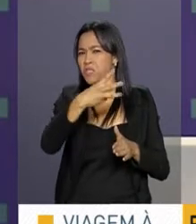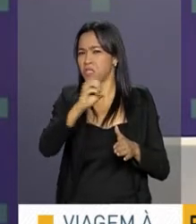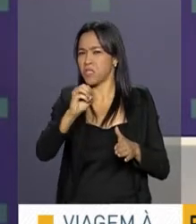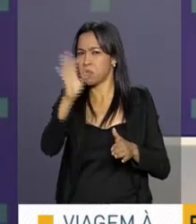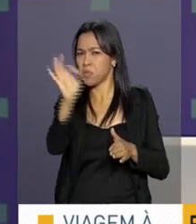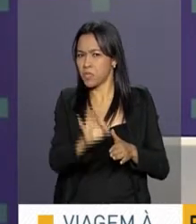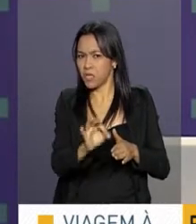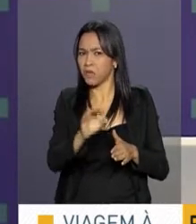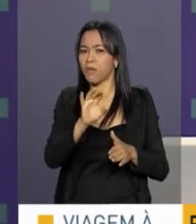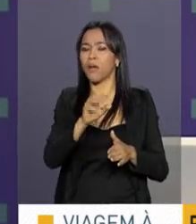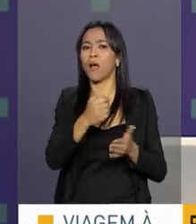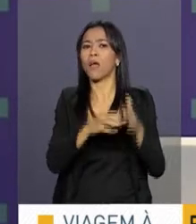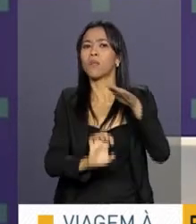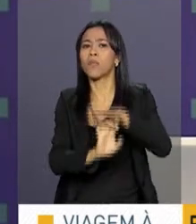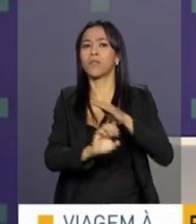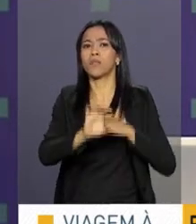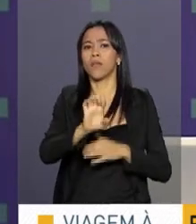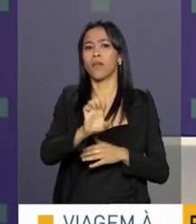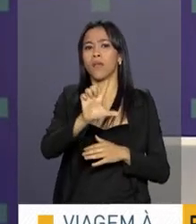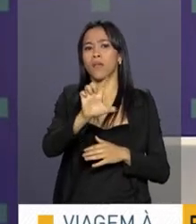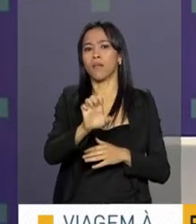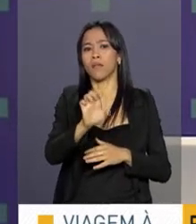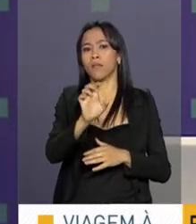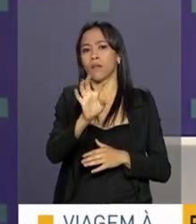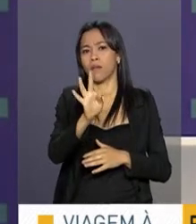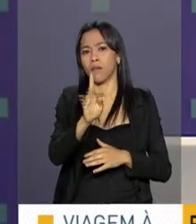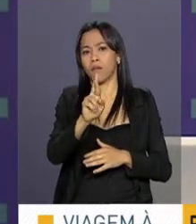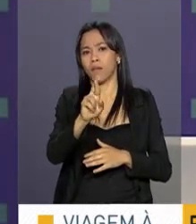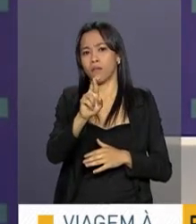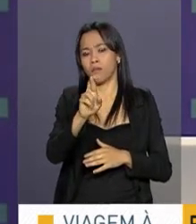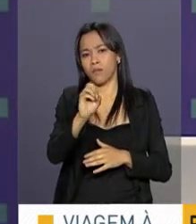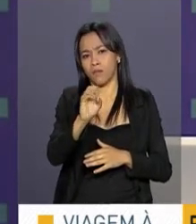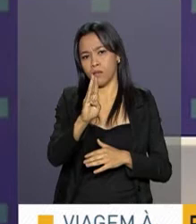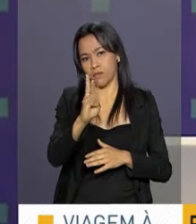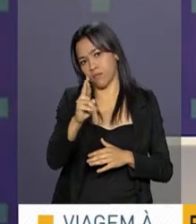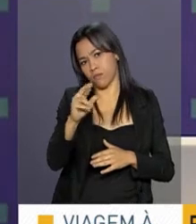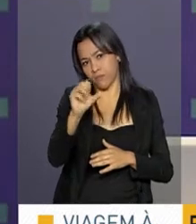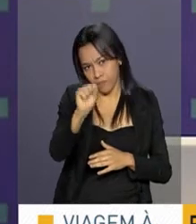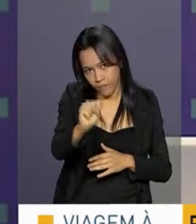que vamos comentar mais adiante a respeito de Eletrobras.